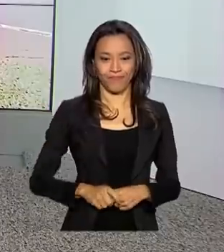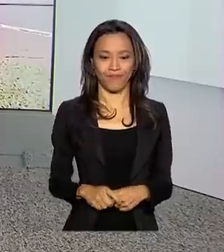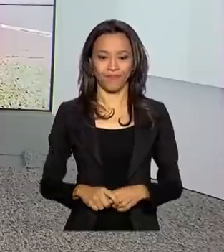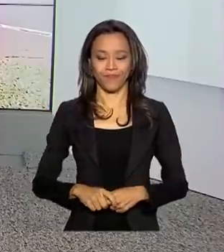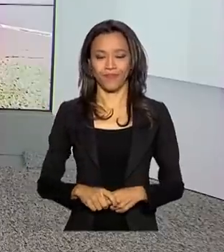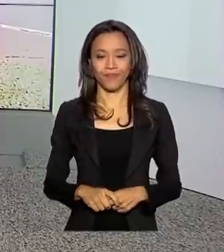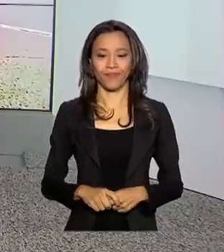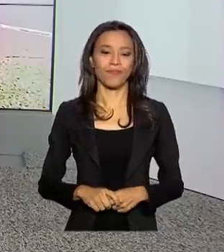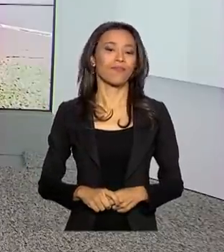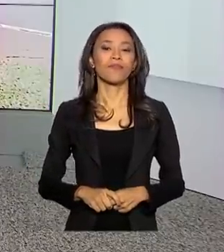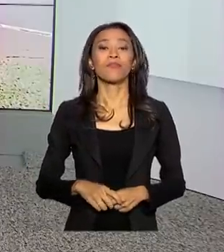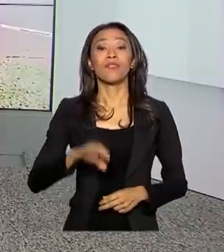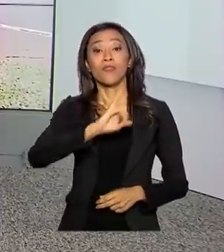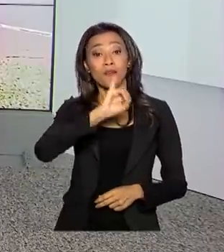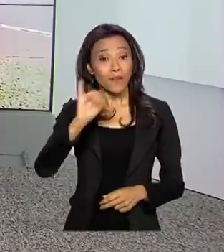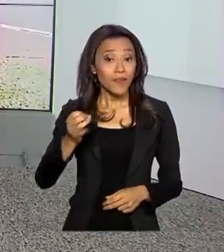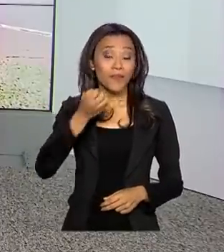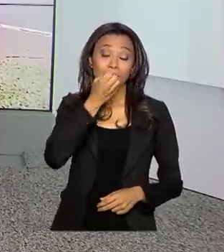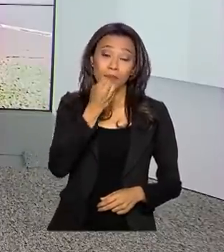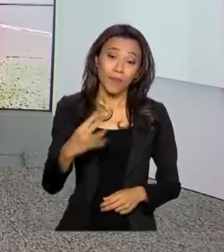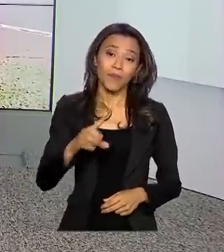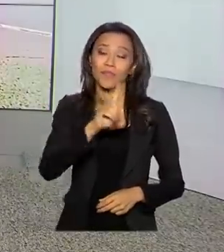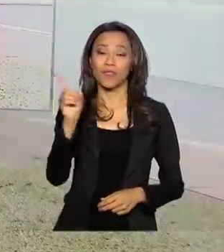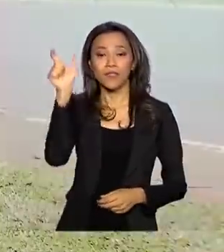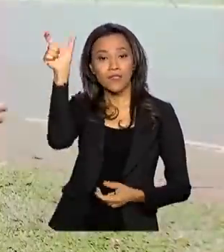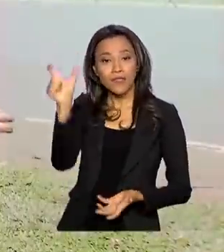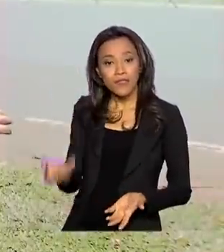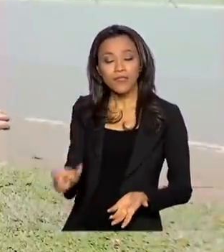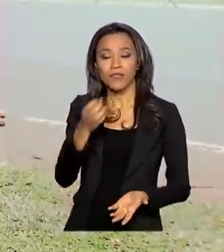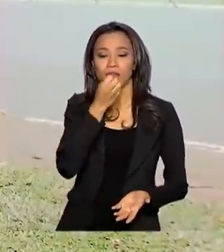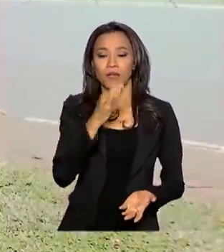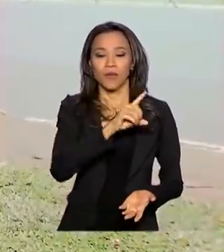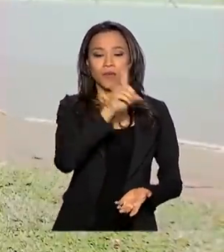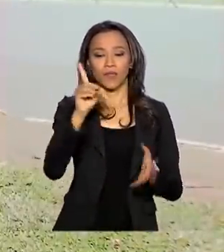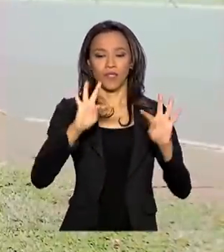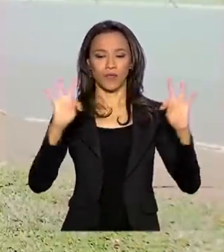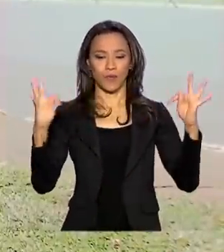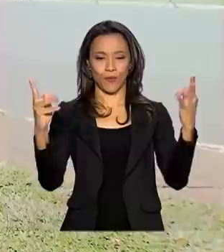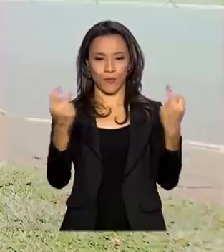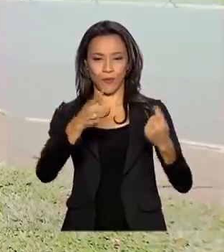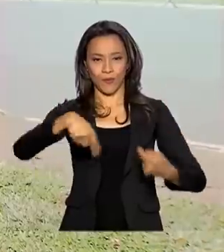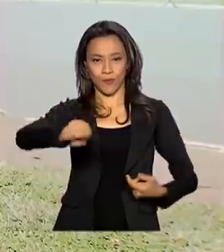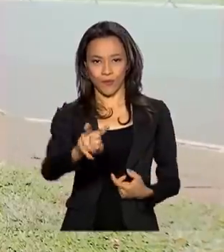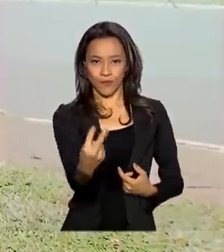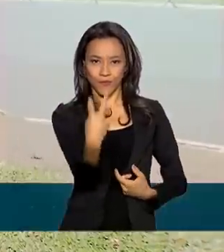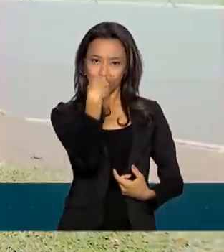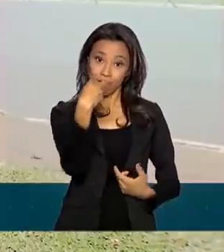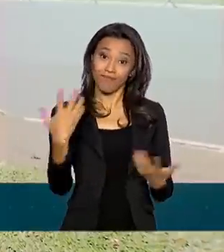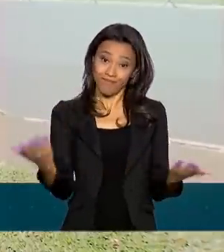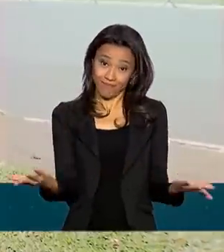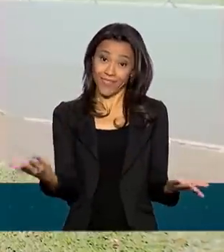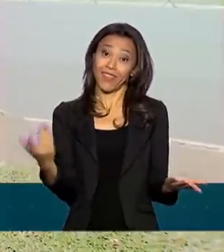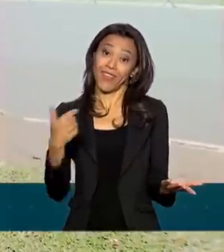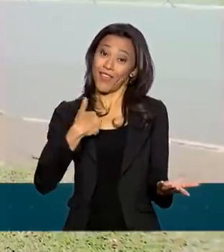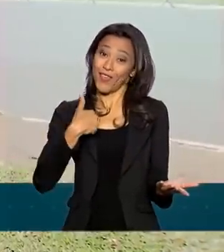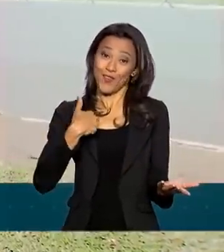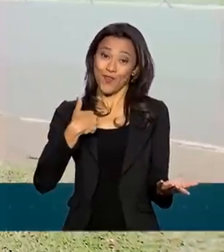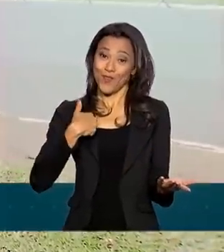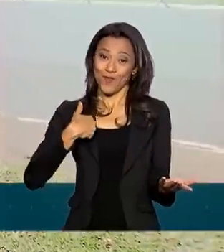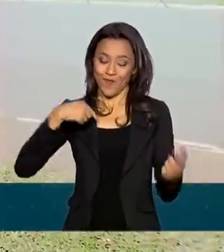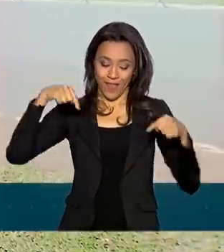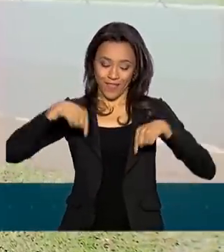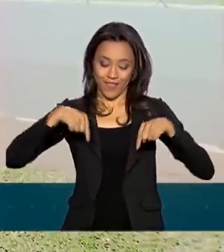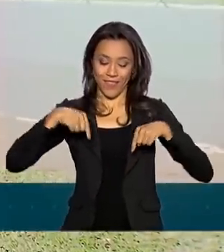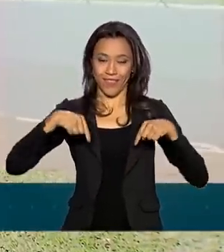foi mara bom dia pra você bom dia a todos que nos acompanham aqui no brasil em dia pois é como de costume não estou aí hoje no